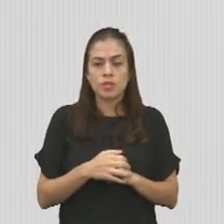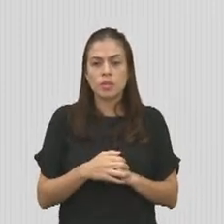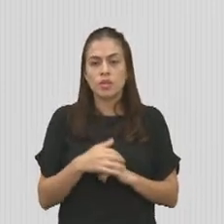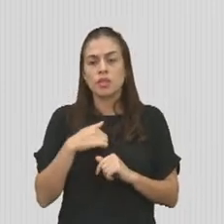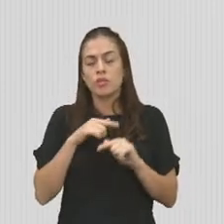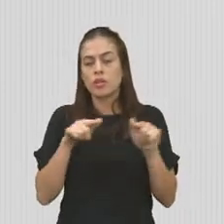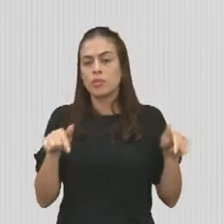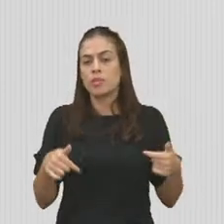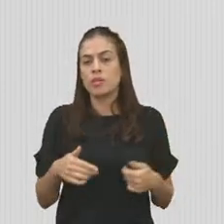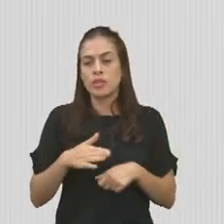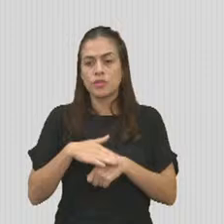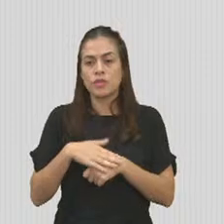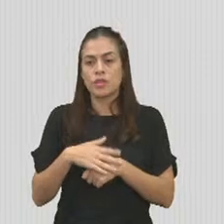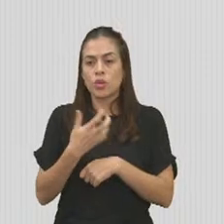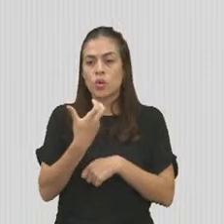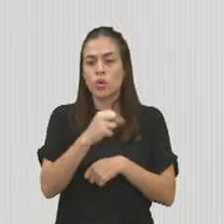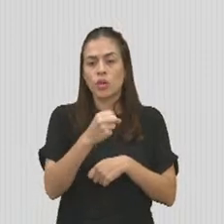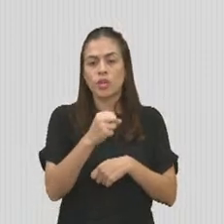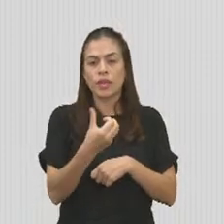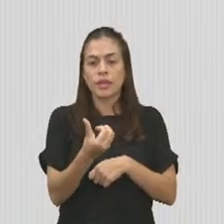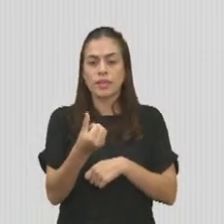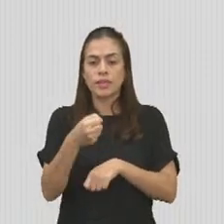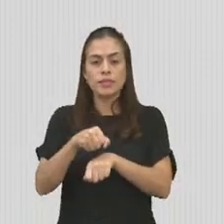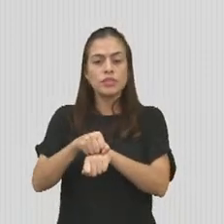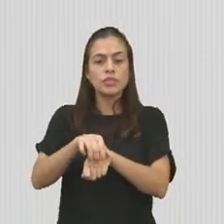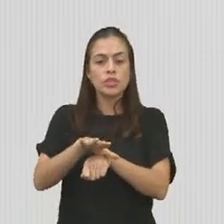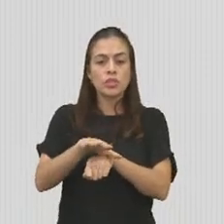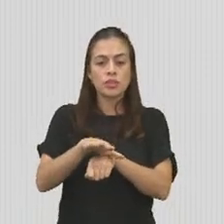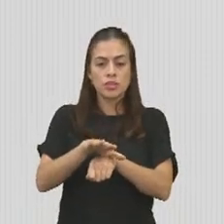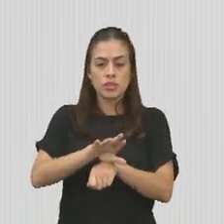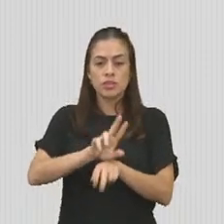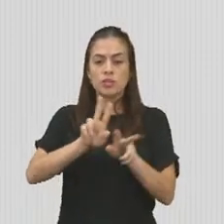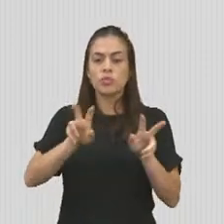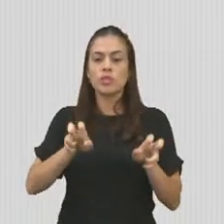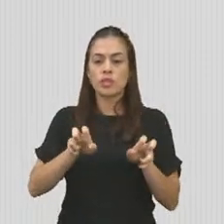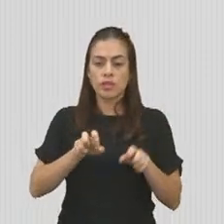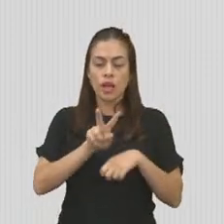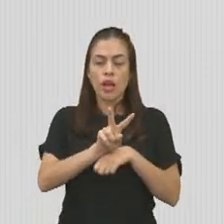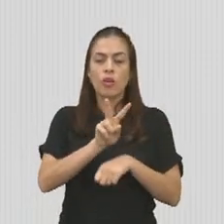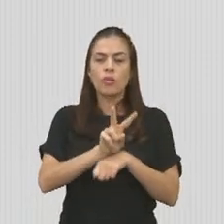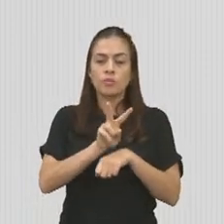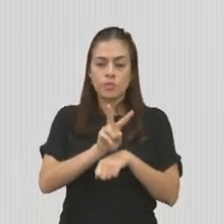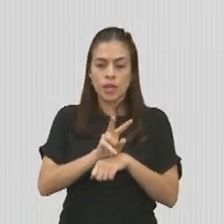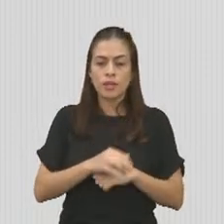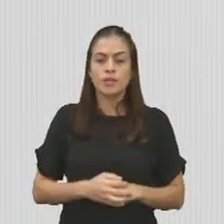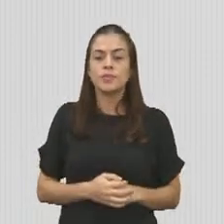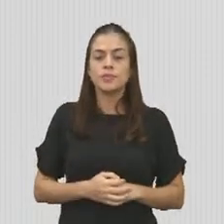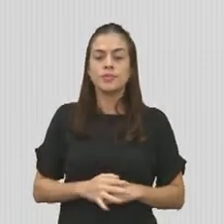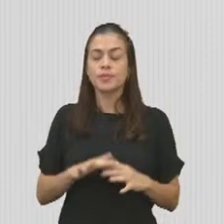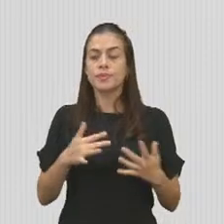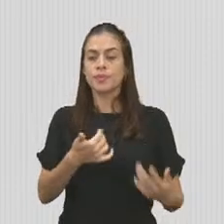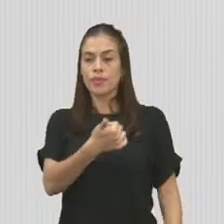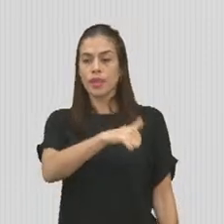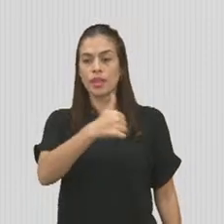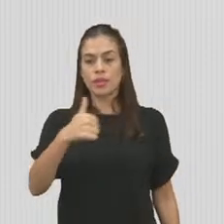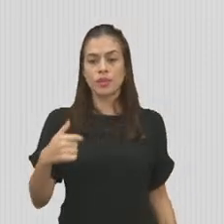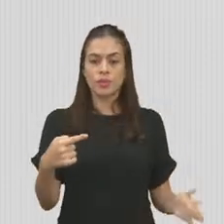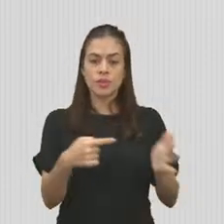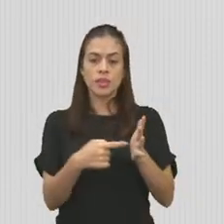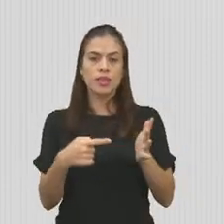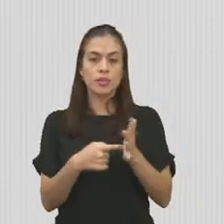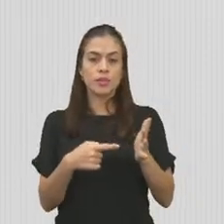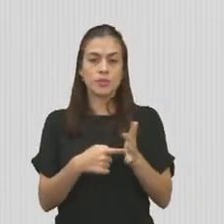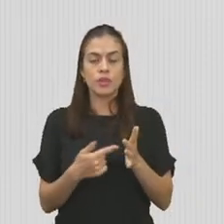gabinete, fez 86 indicações sobre zeladoria, só sobre zeladoria. Então, essas 111 denúncias, algumas